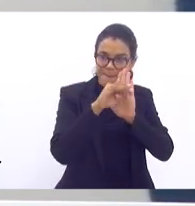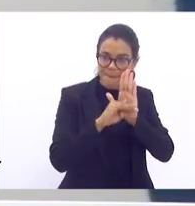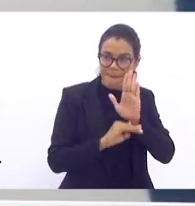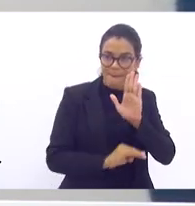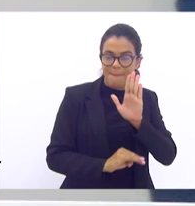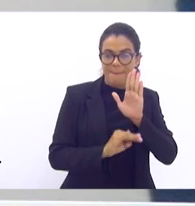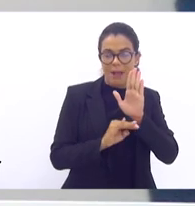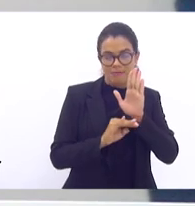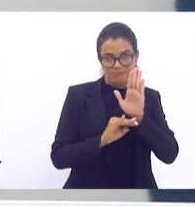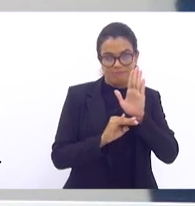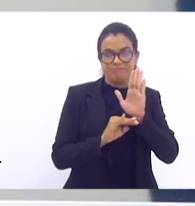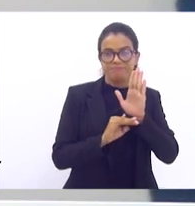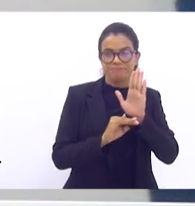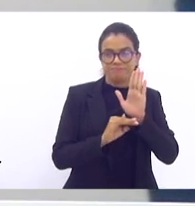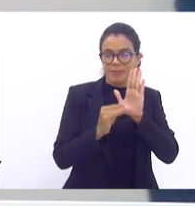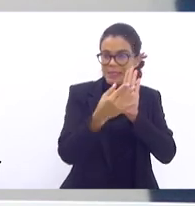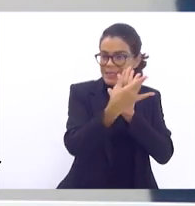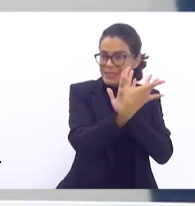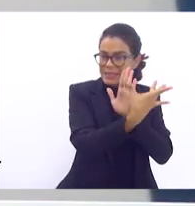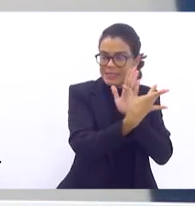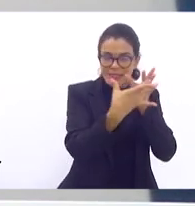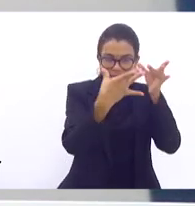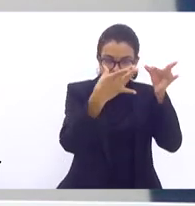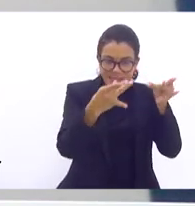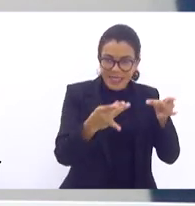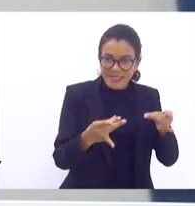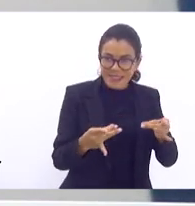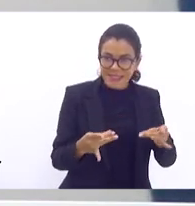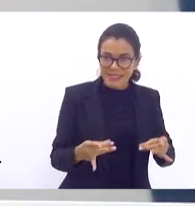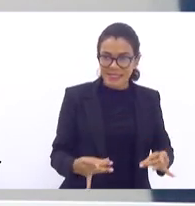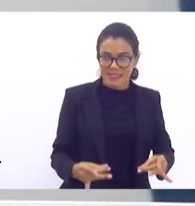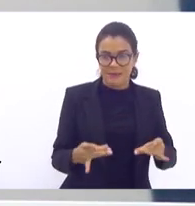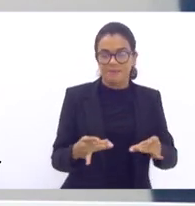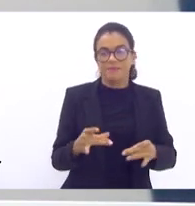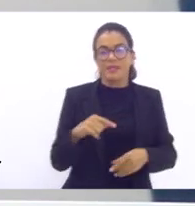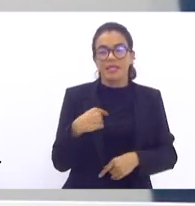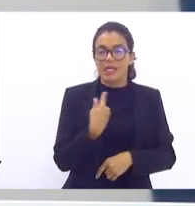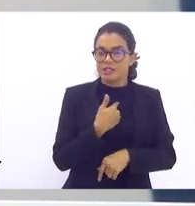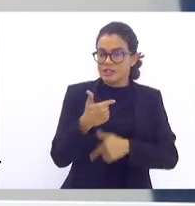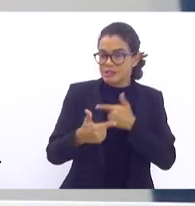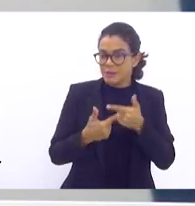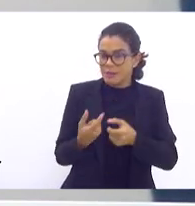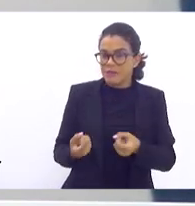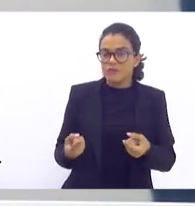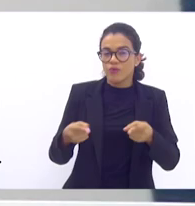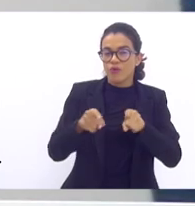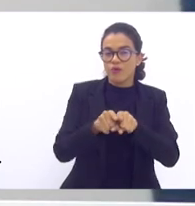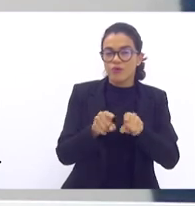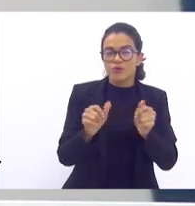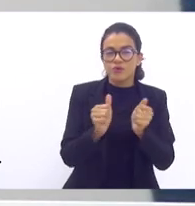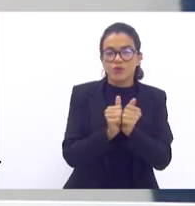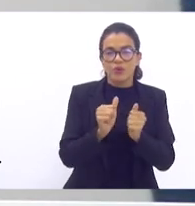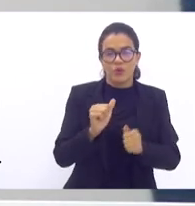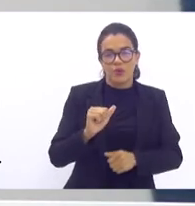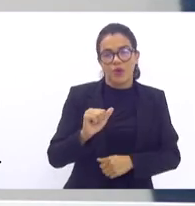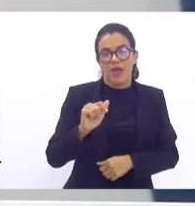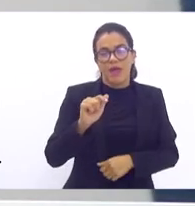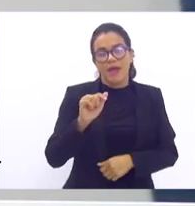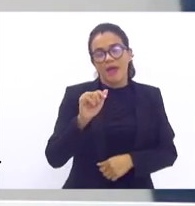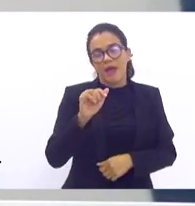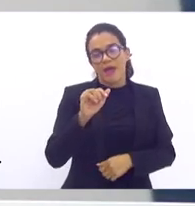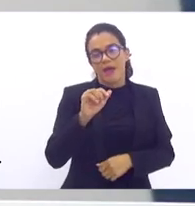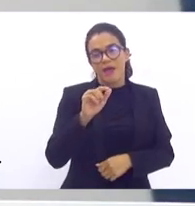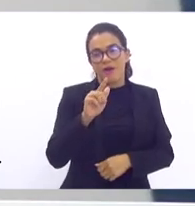e agora a gente tá Douglas trabalhando para que a gente possa fazer um convênio com a Fundação Getúlio Vargas então a gente a fundo nisso